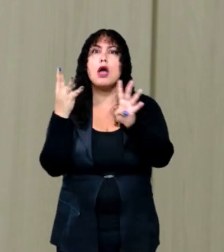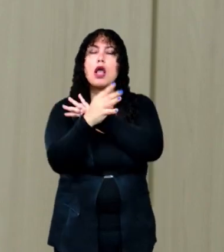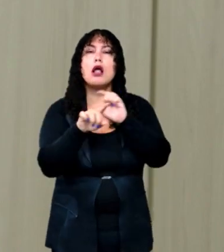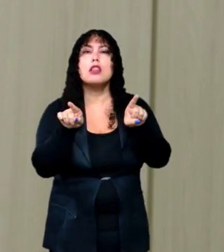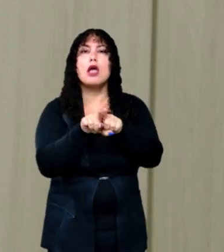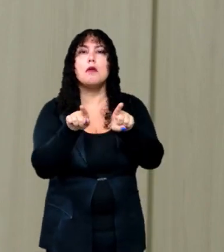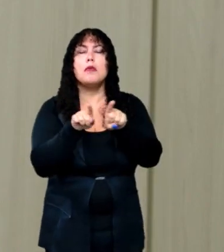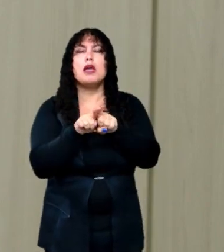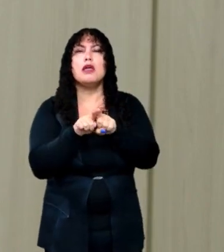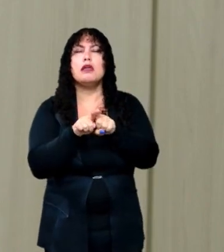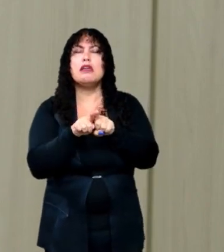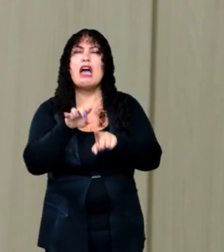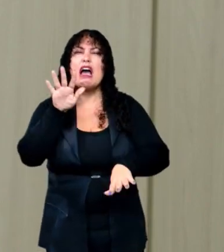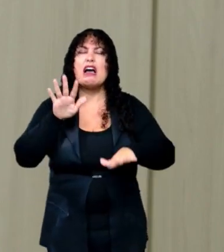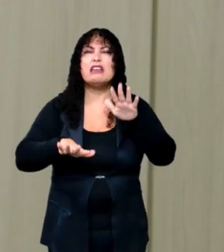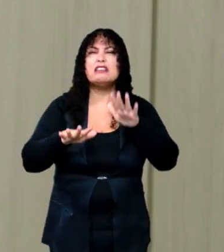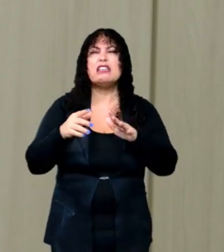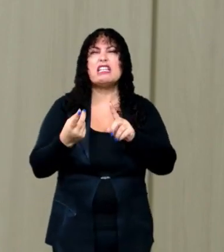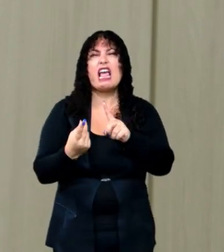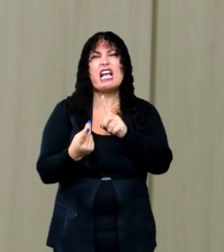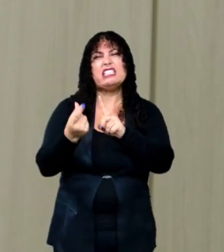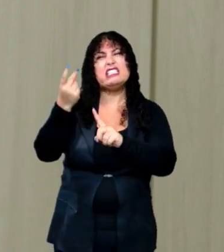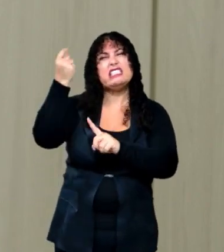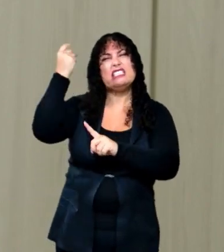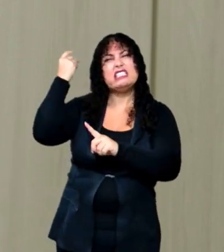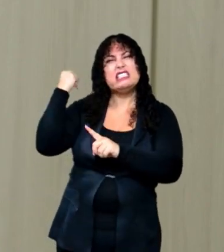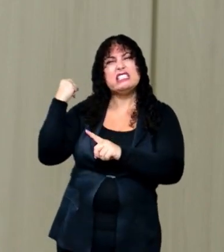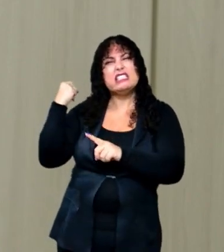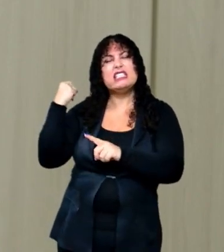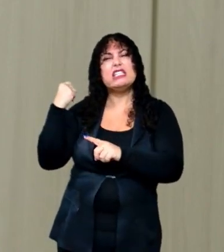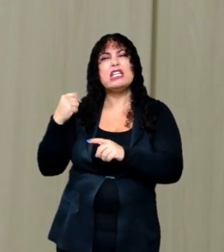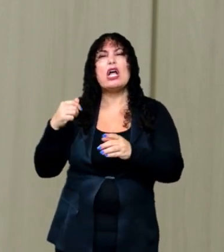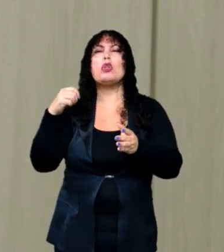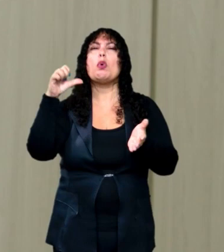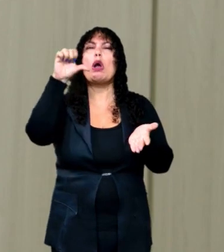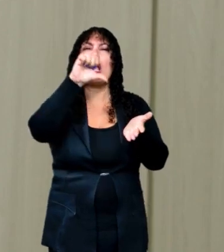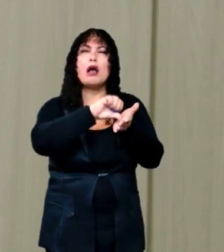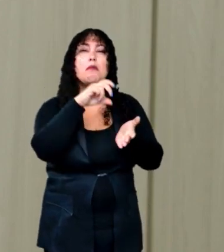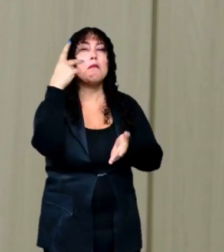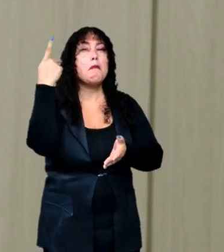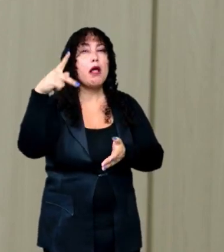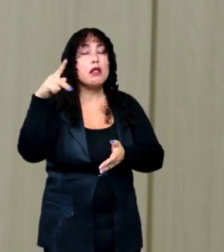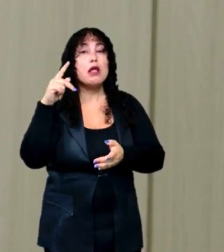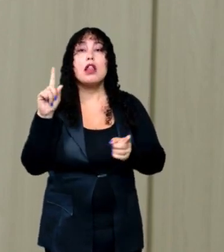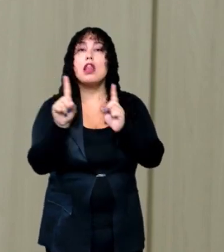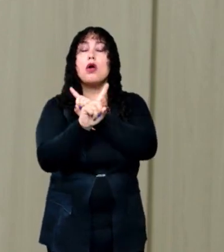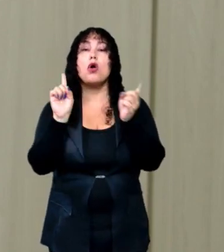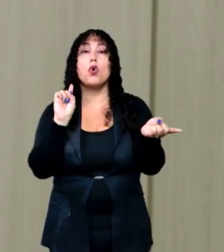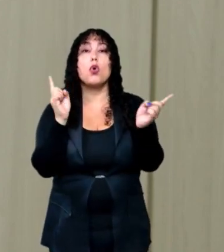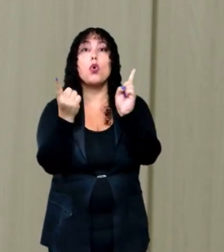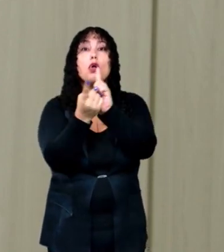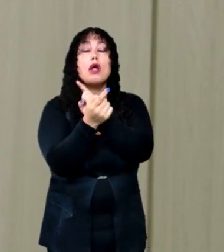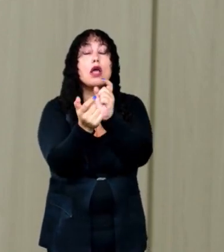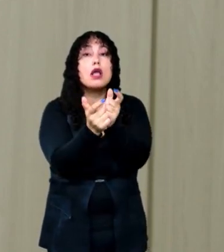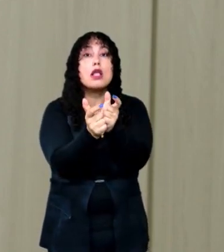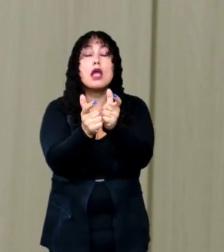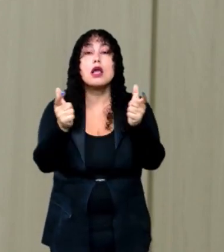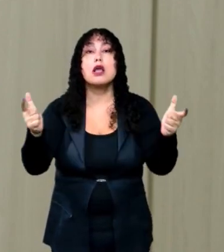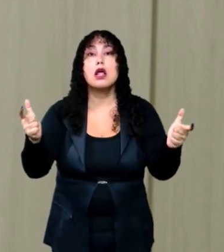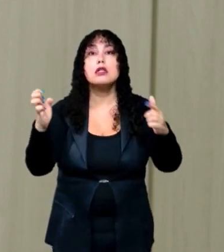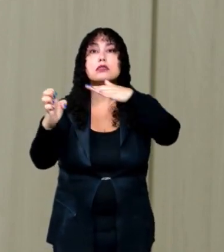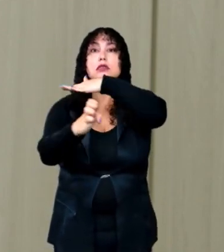E muita gente acha que isso pode ser algo retrógrado lá para o campus Planaltina. Mas, muito pelo contrário, hoje a gente tem as grandes